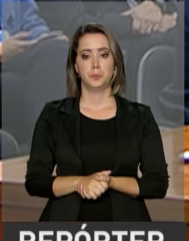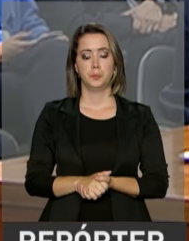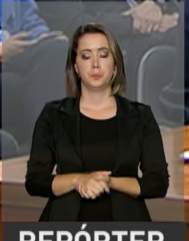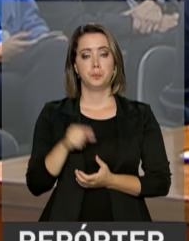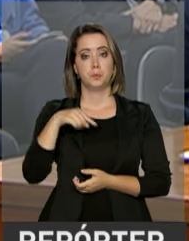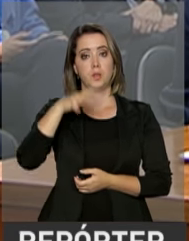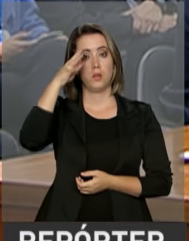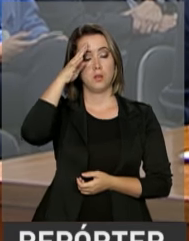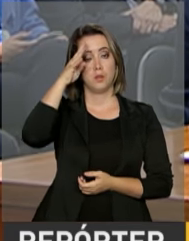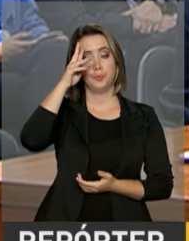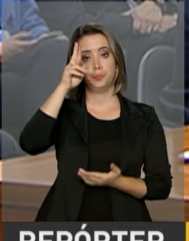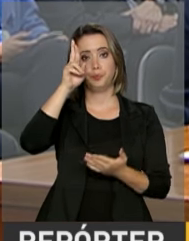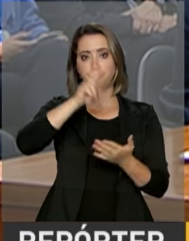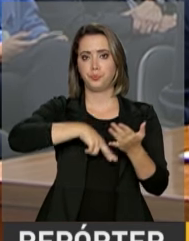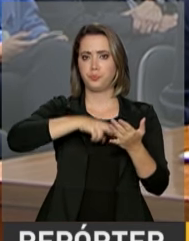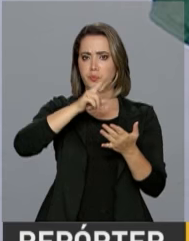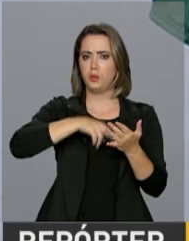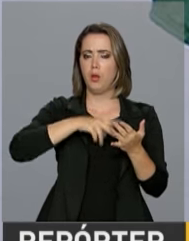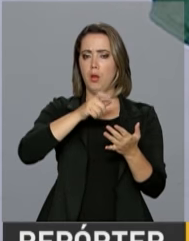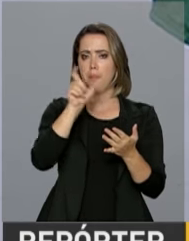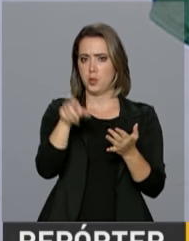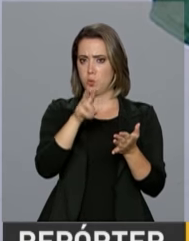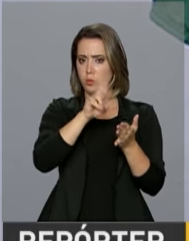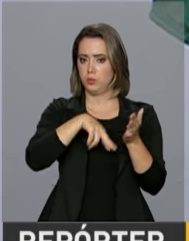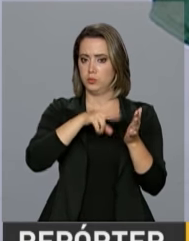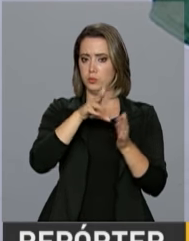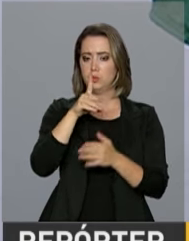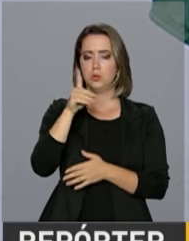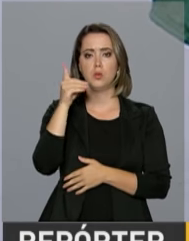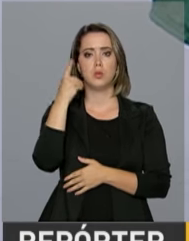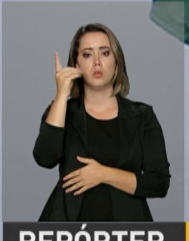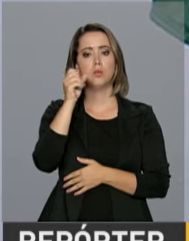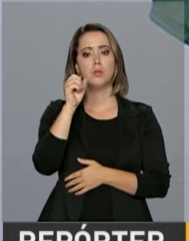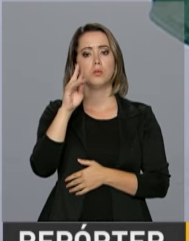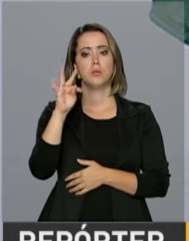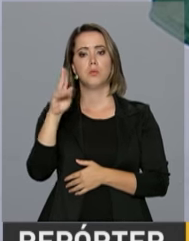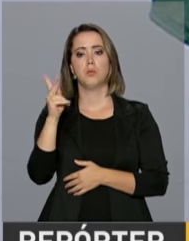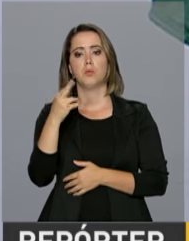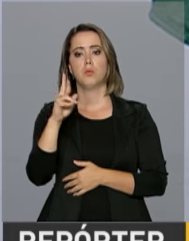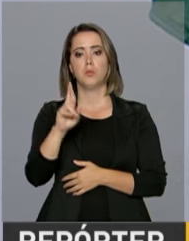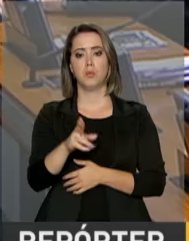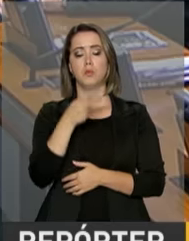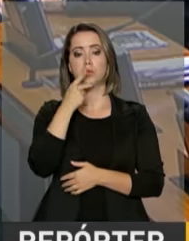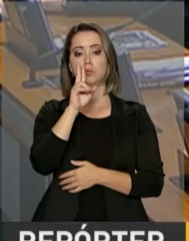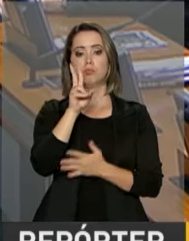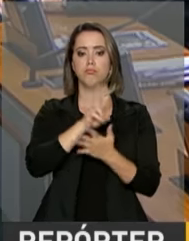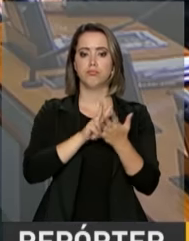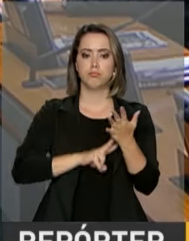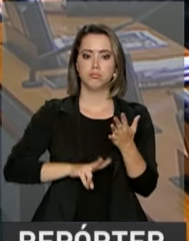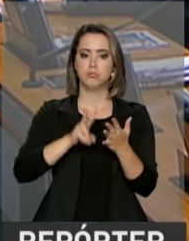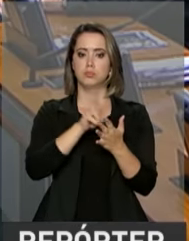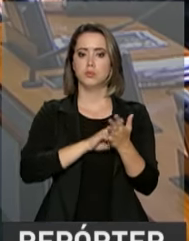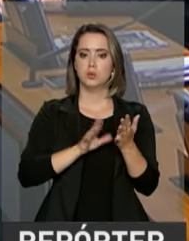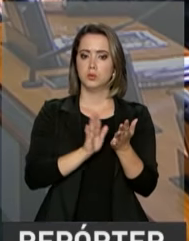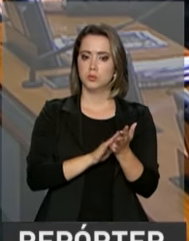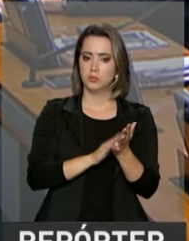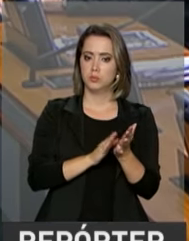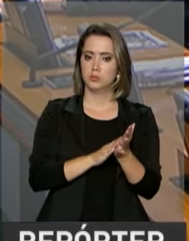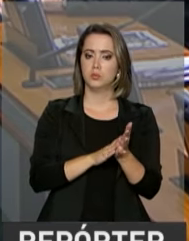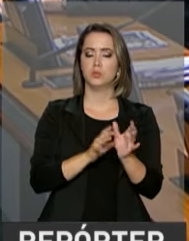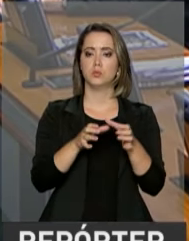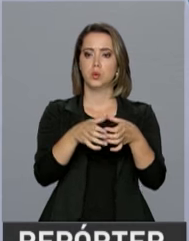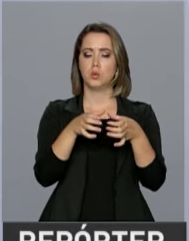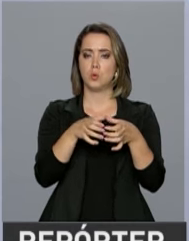Nesta quarta-feira, o relator da reforma da Previdência, deputado Arthur Maia, fez a leitura do relatório da proposta na Comissão Especial